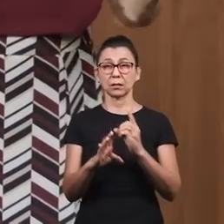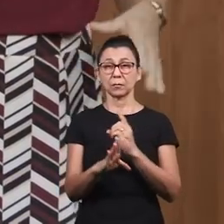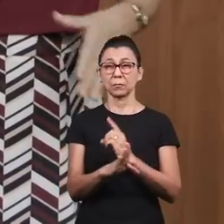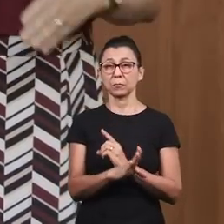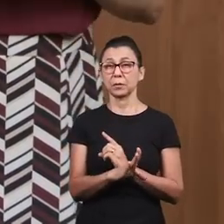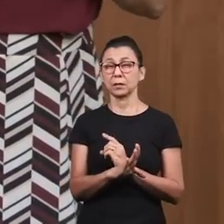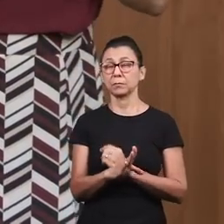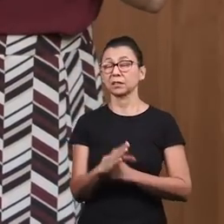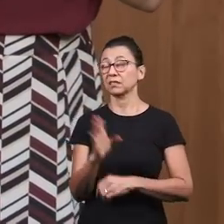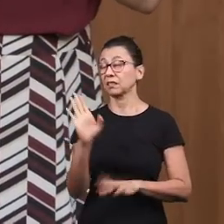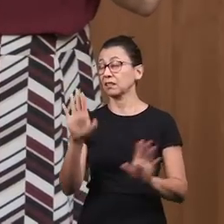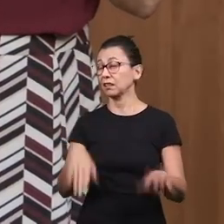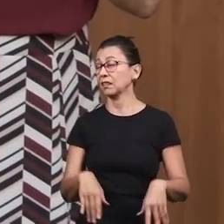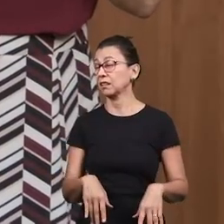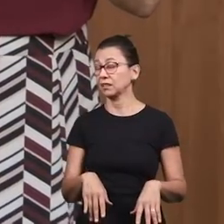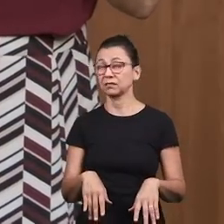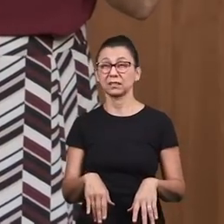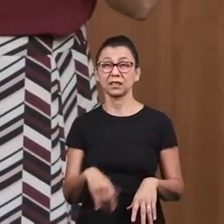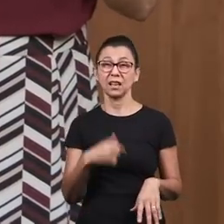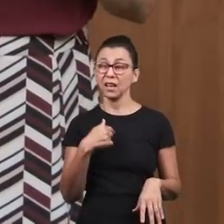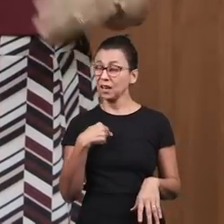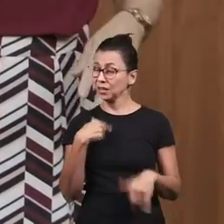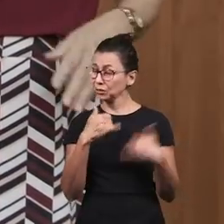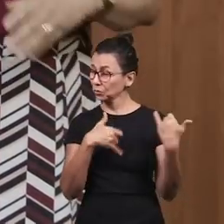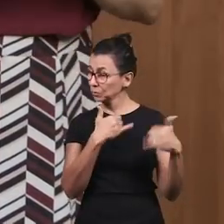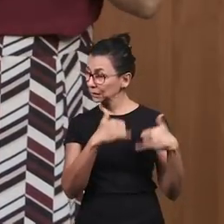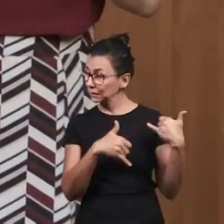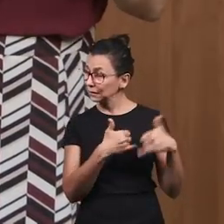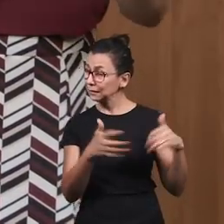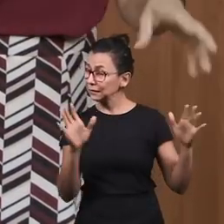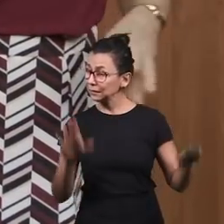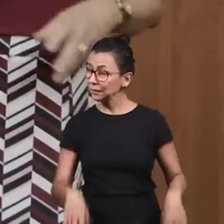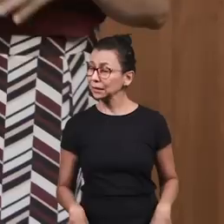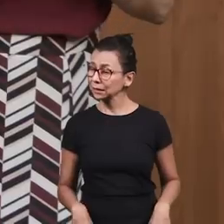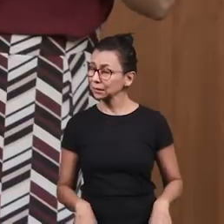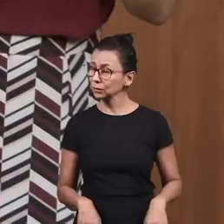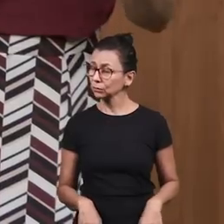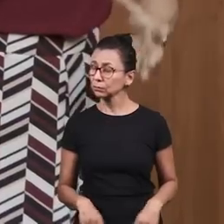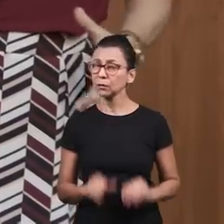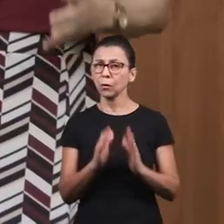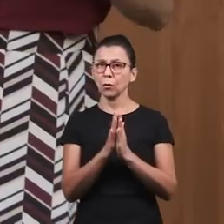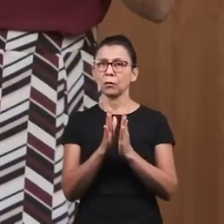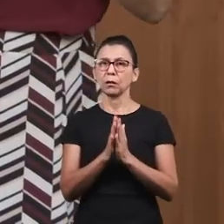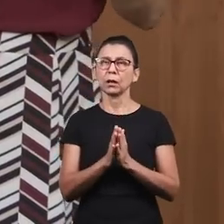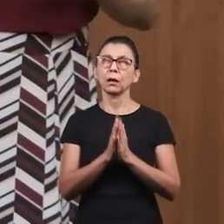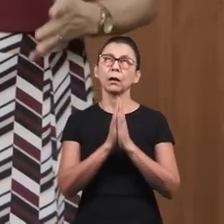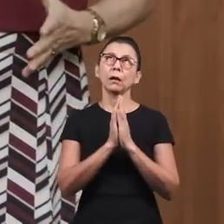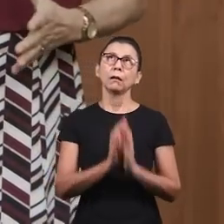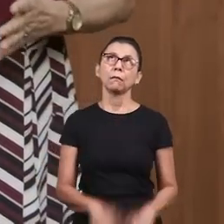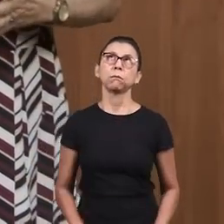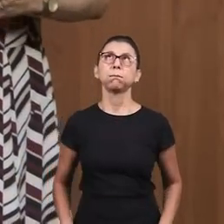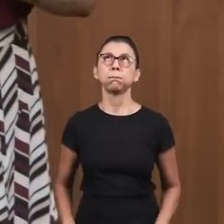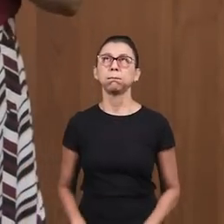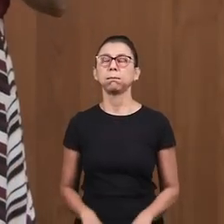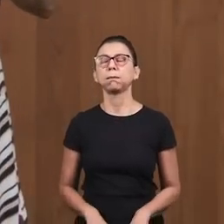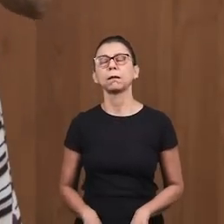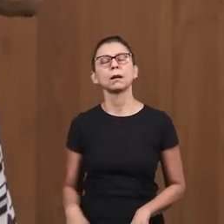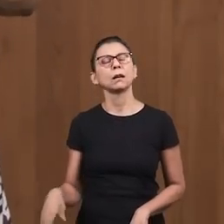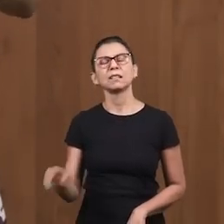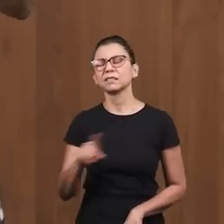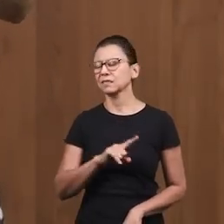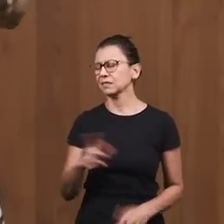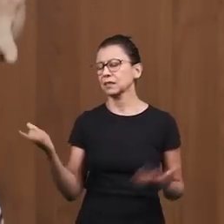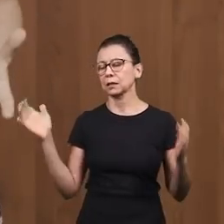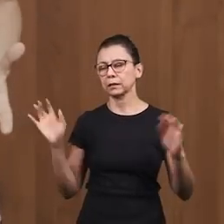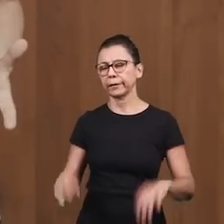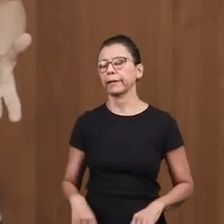estou brincando. Não quero assistir aula, não quero cantar, não quero orar. Essas coisas nos